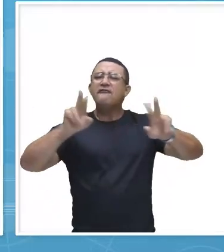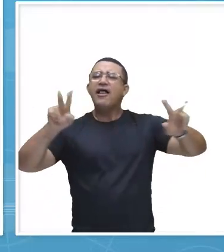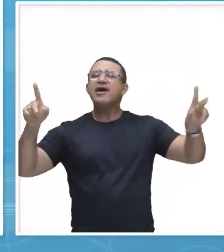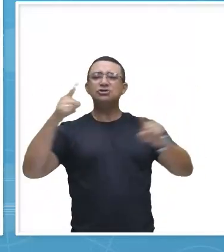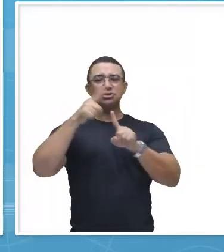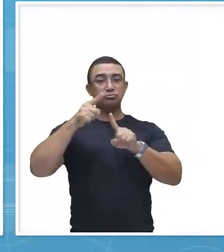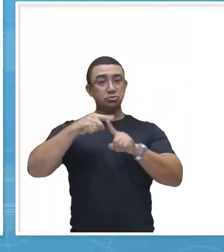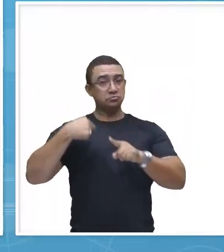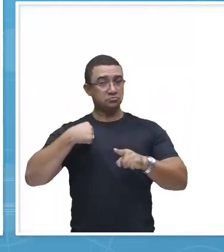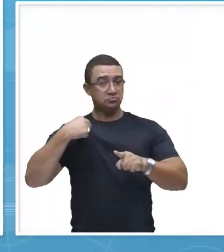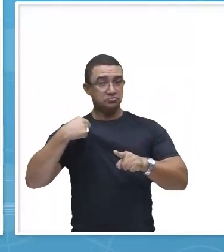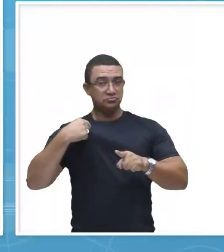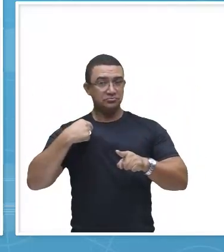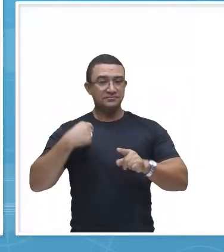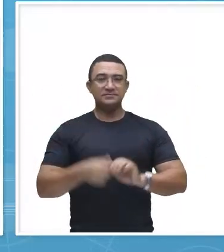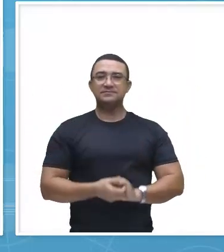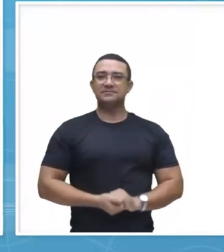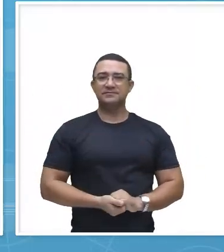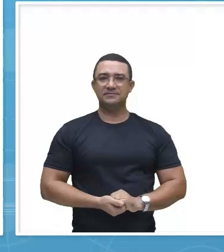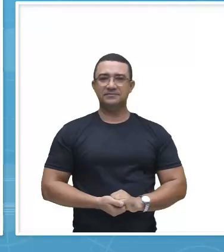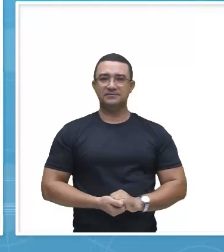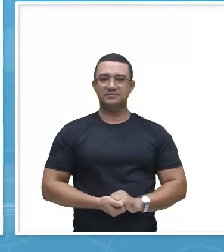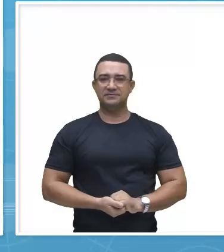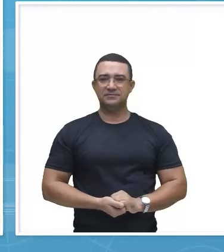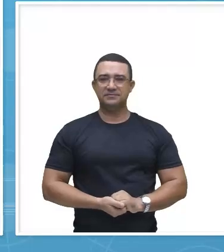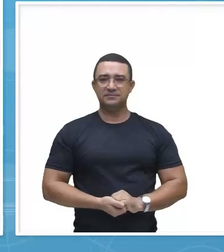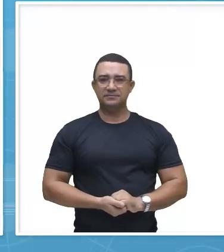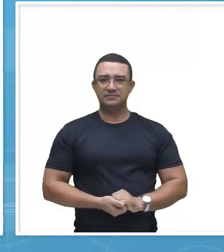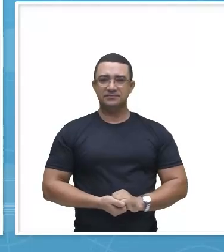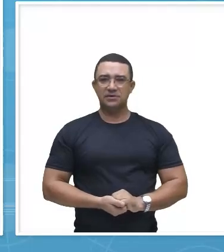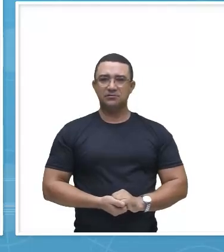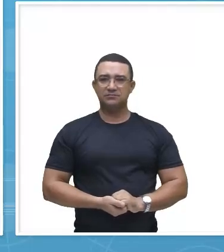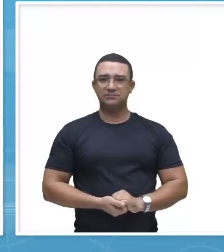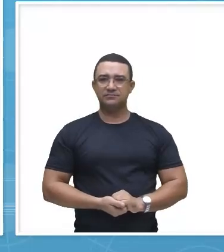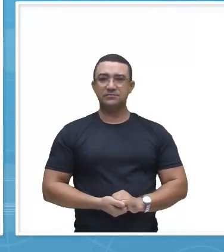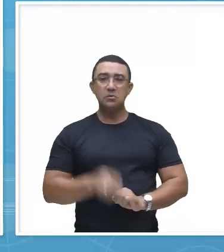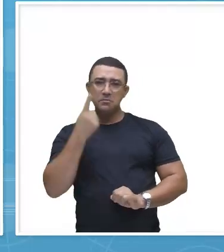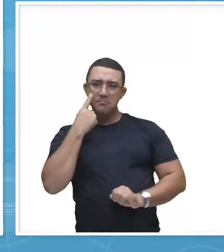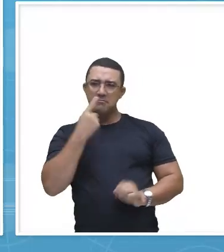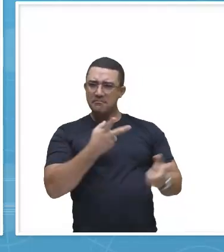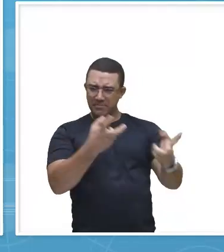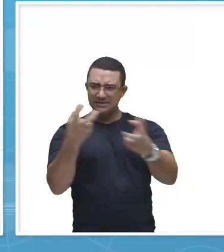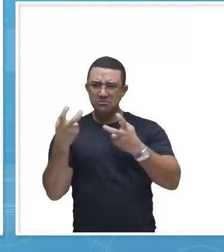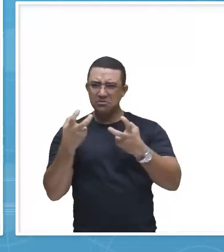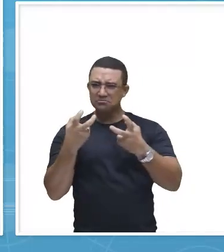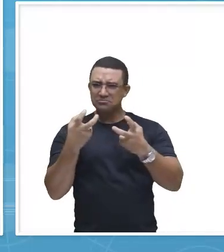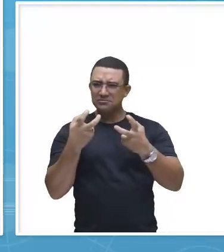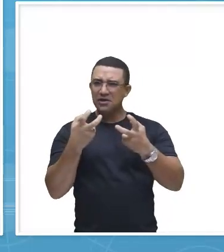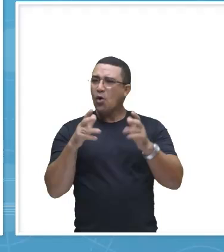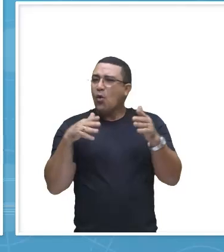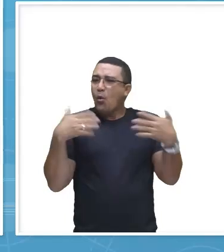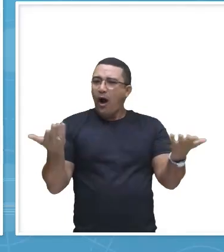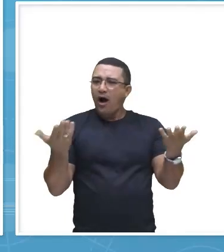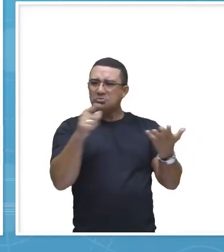imagem. Nós temos aí diferentes formas de se vestir. Qual dessas você se veste?